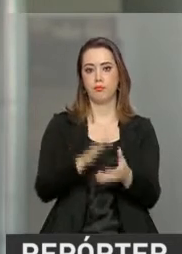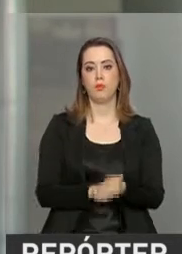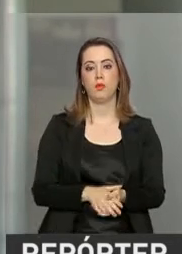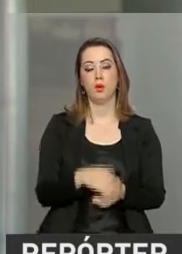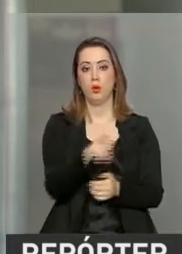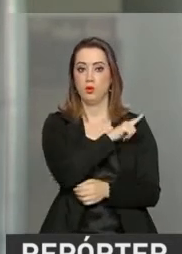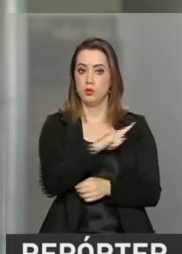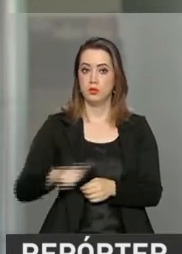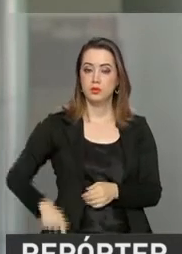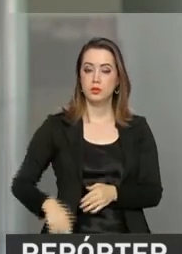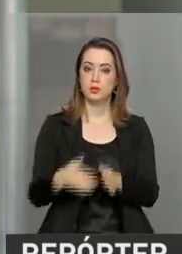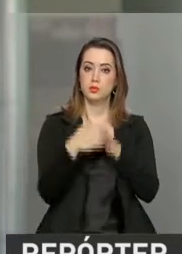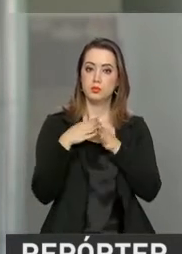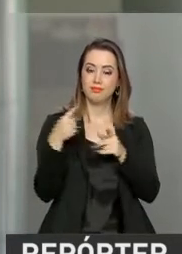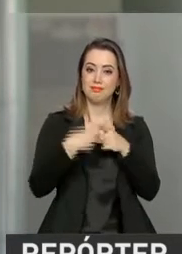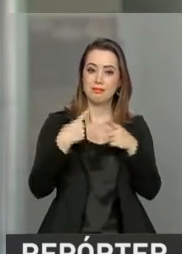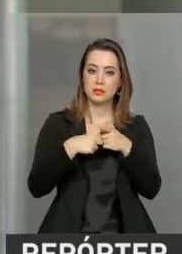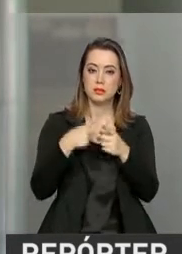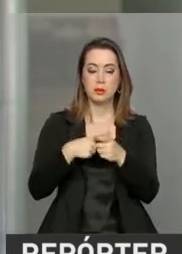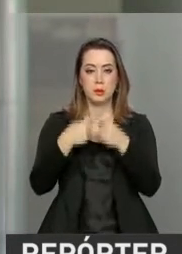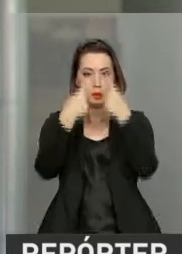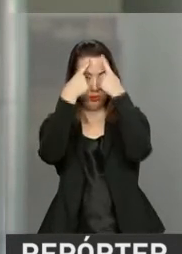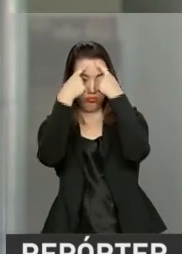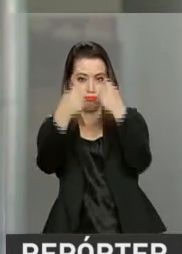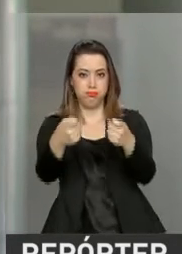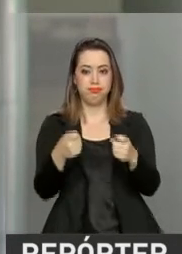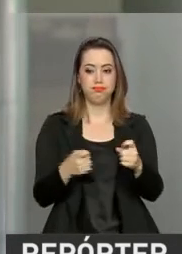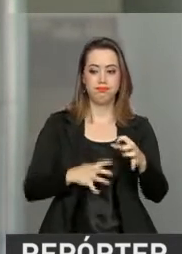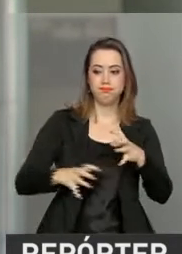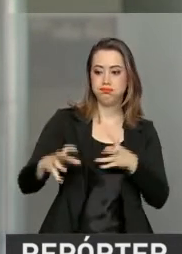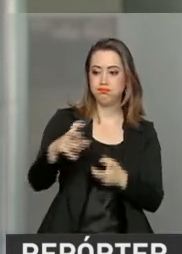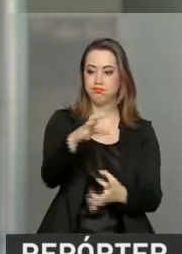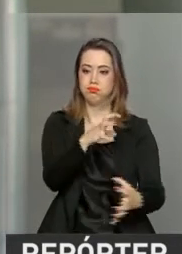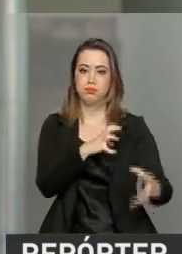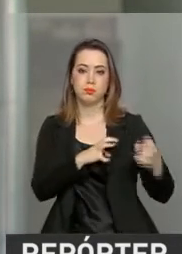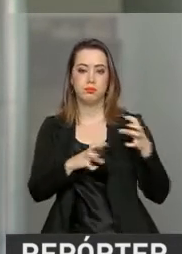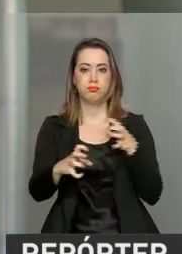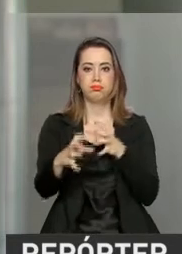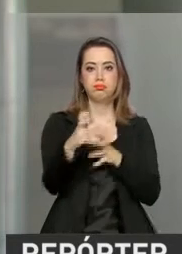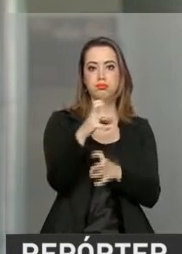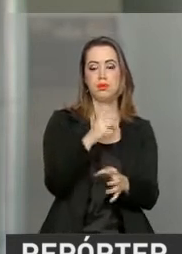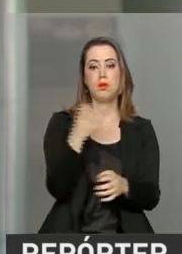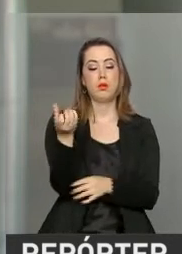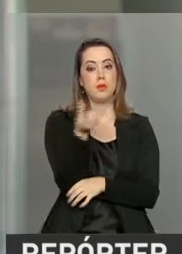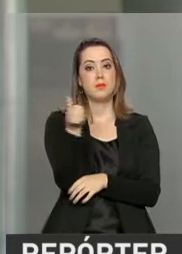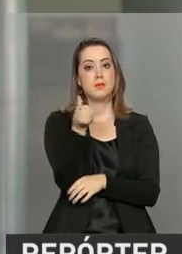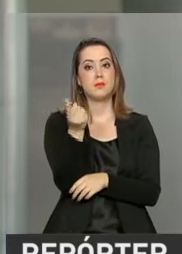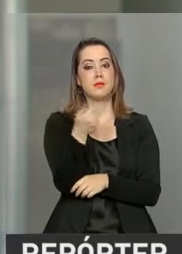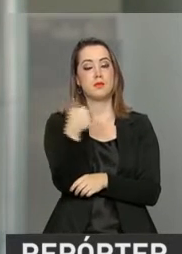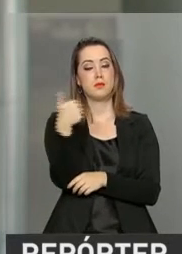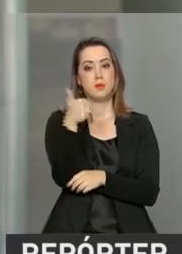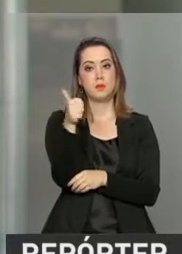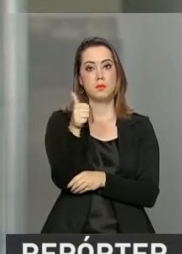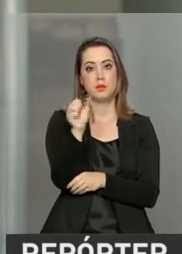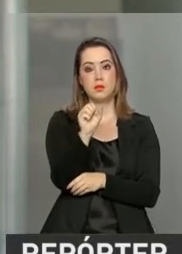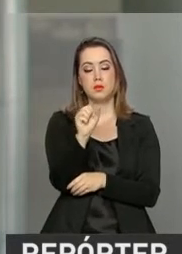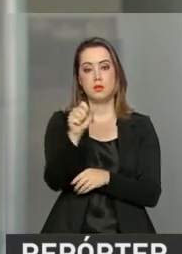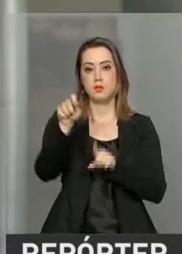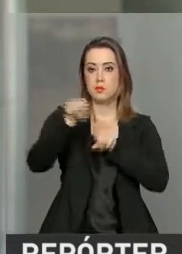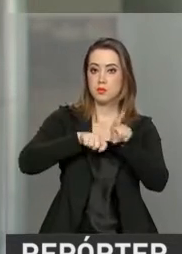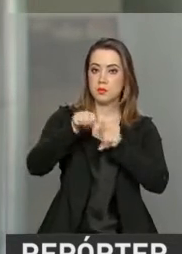governo federal foi uma onda de violência que assola o estado nos seis primeiros meses deste ano em relação ao mesmo período do ano passado